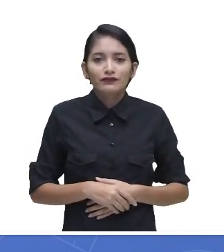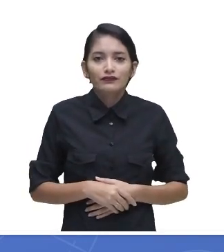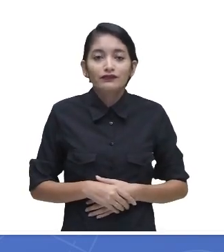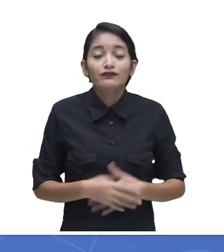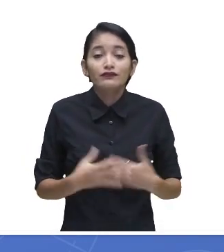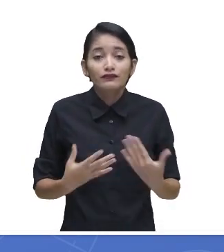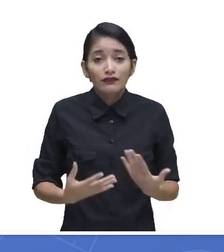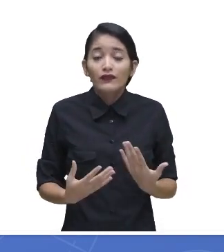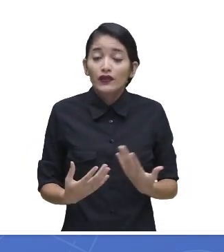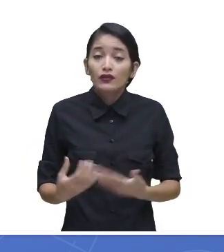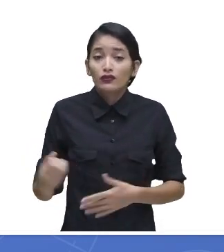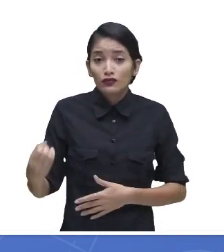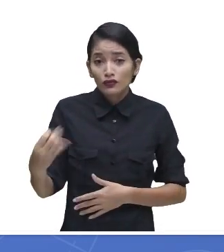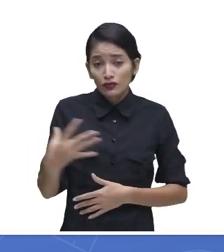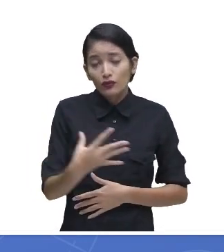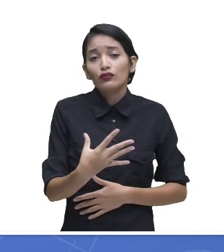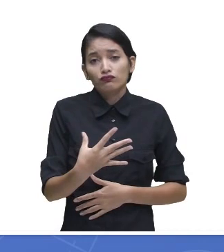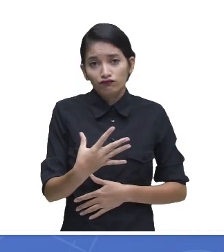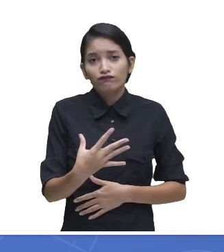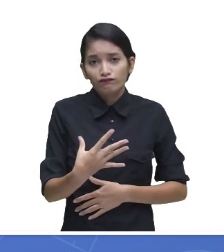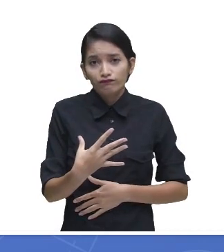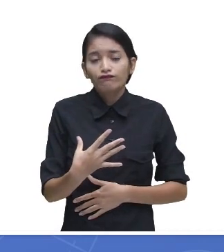modernidade, novo.